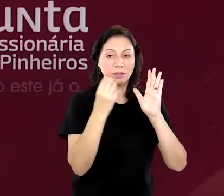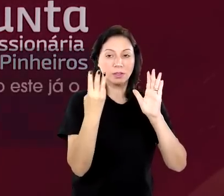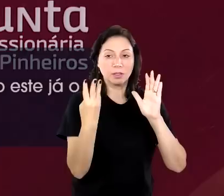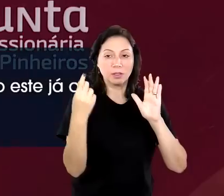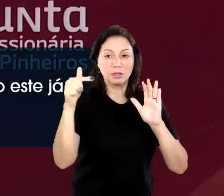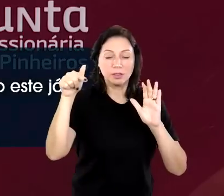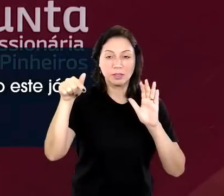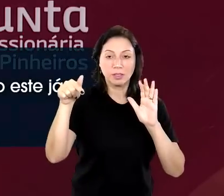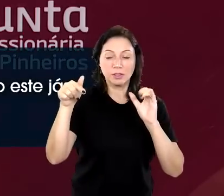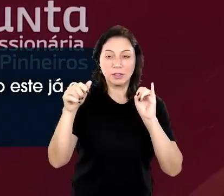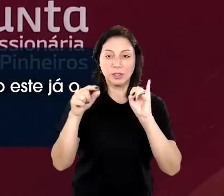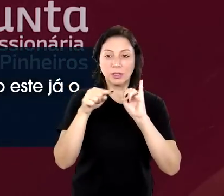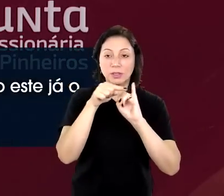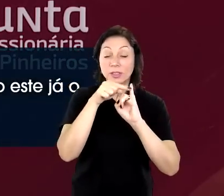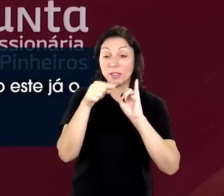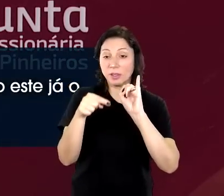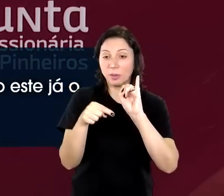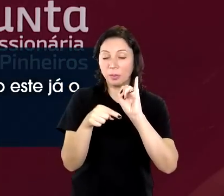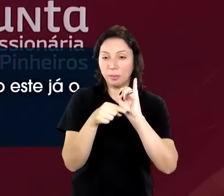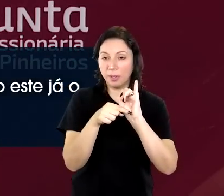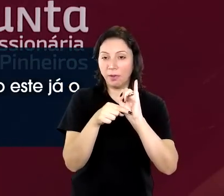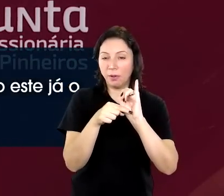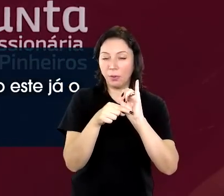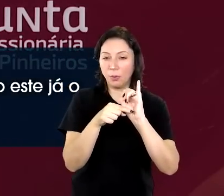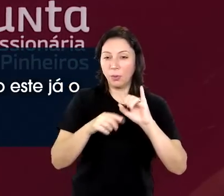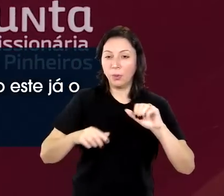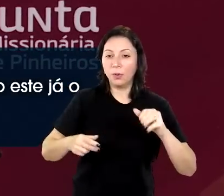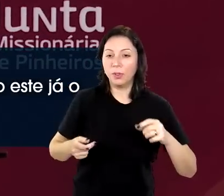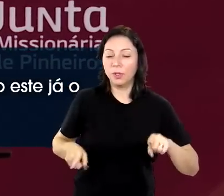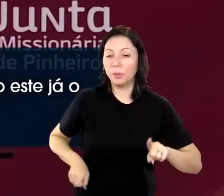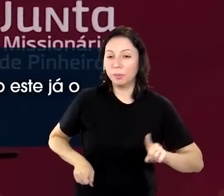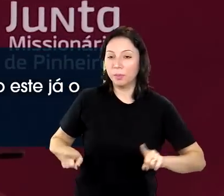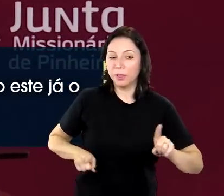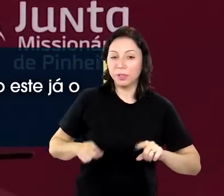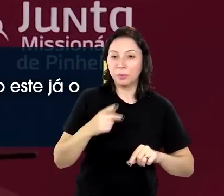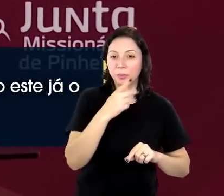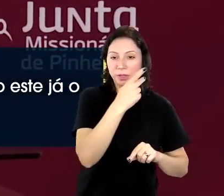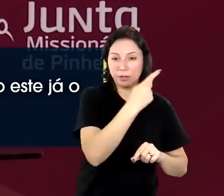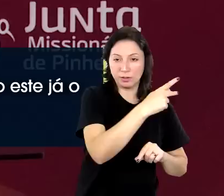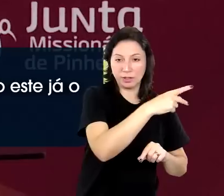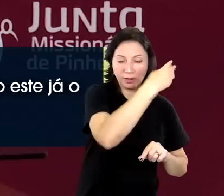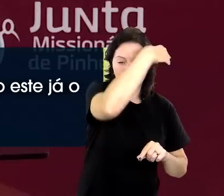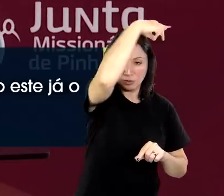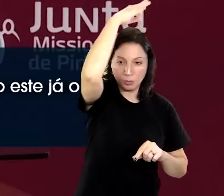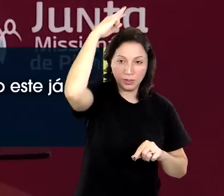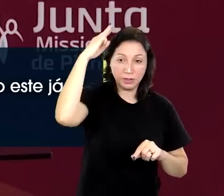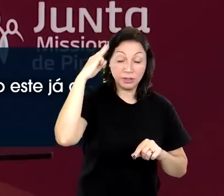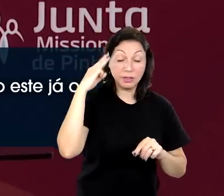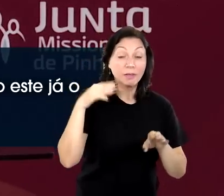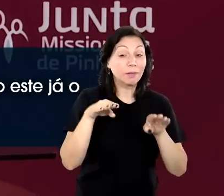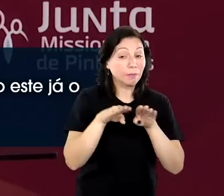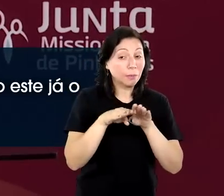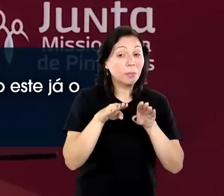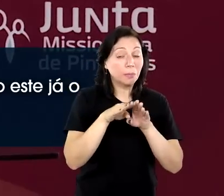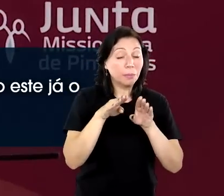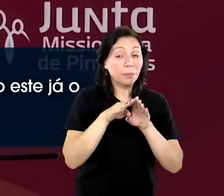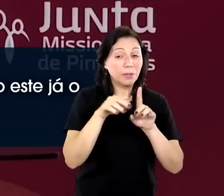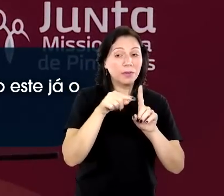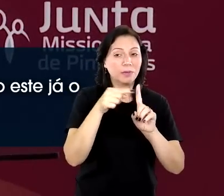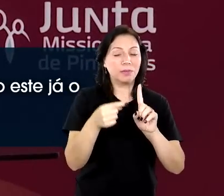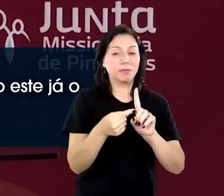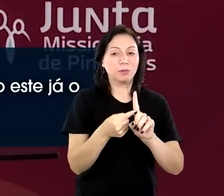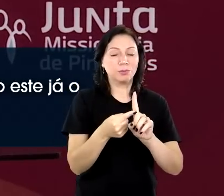Isabel, tua parenta, igualmente concebeu um filho na sua velhice.